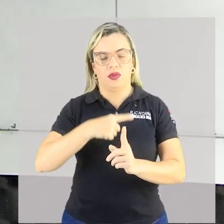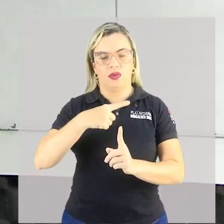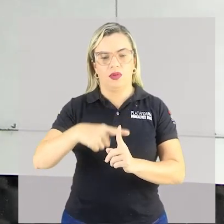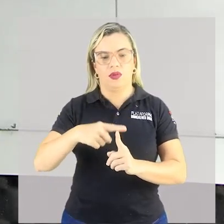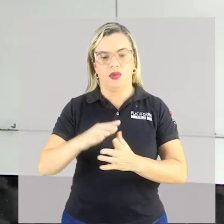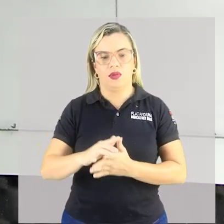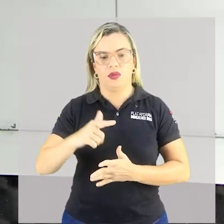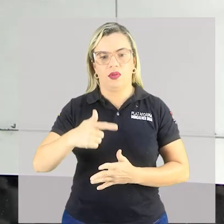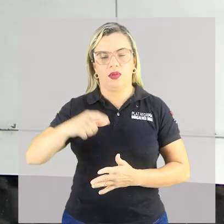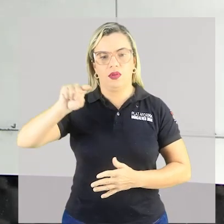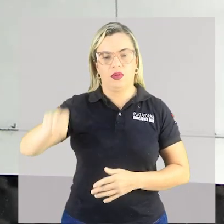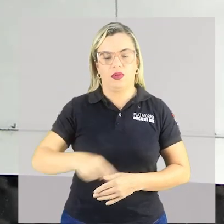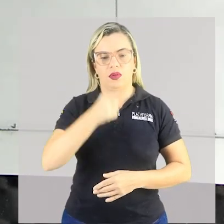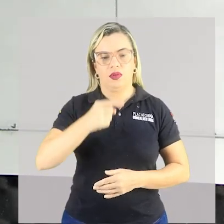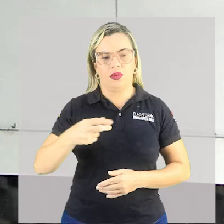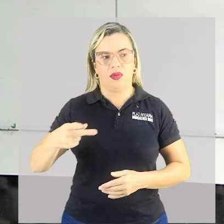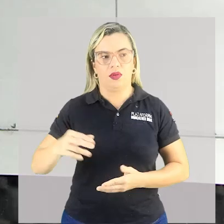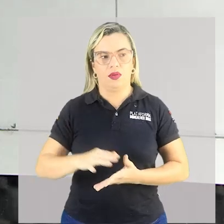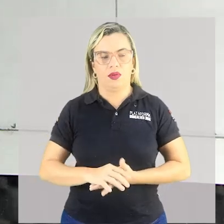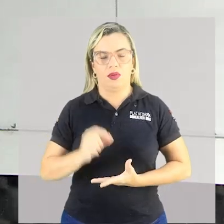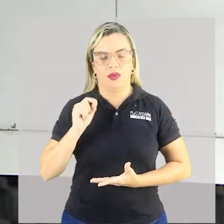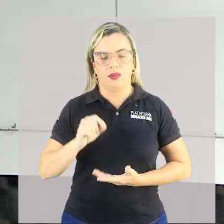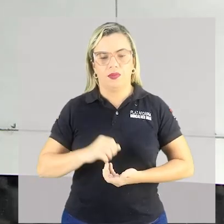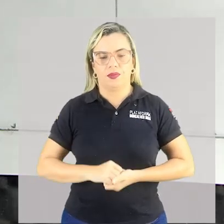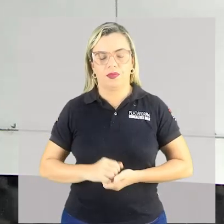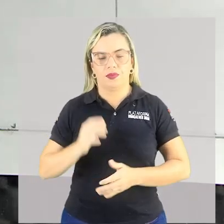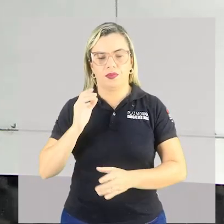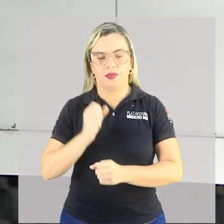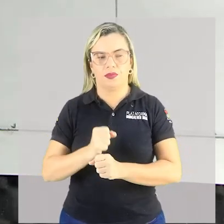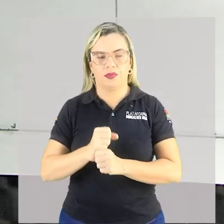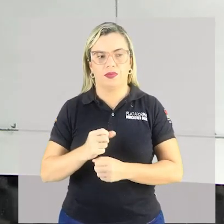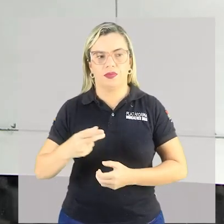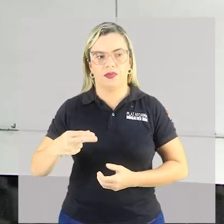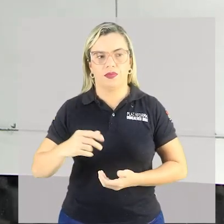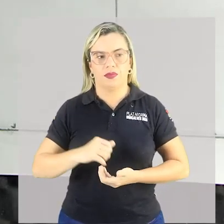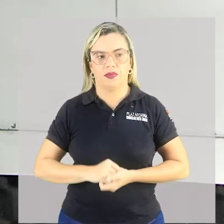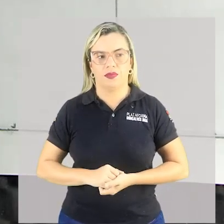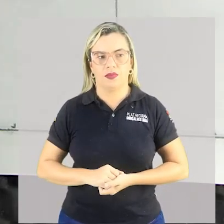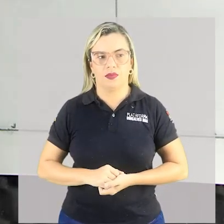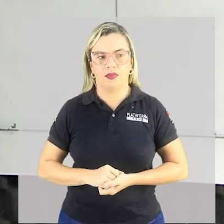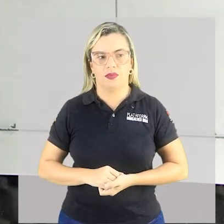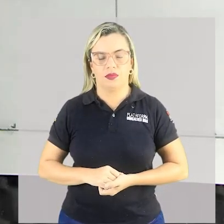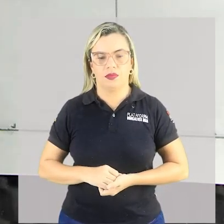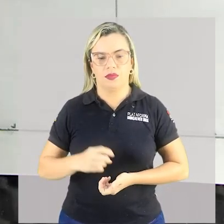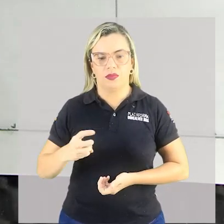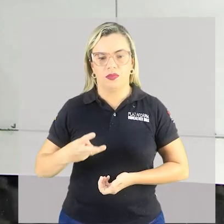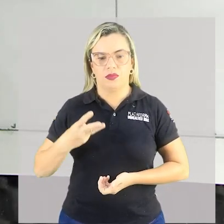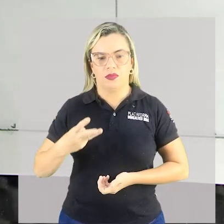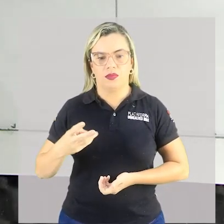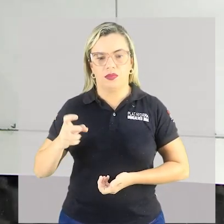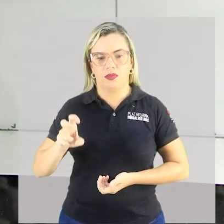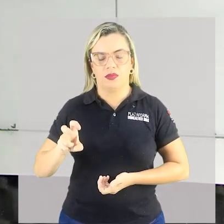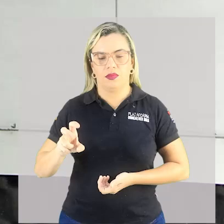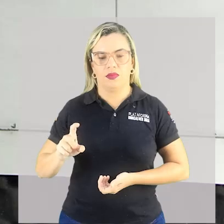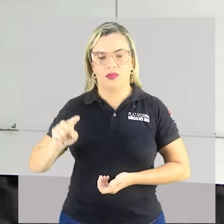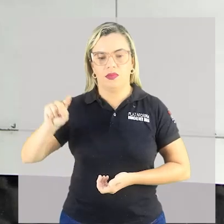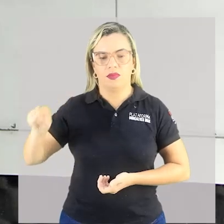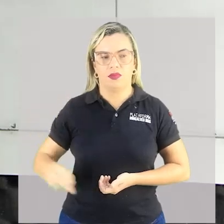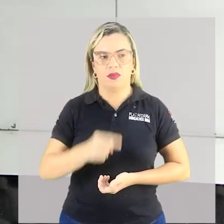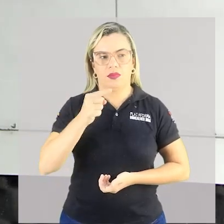quê? Mais 7.000. 28.000 mais 7.000 vai resultar em